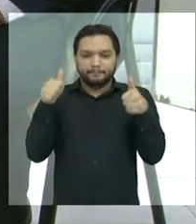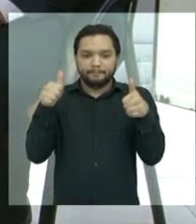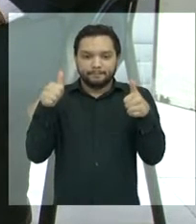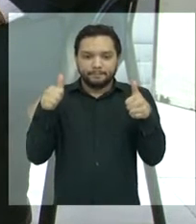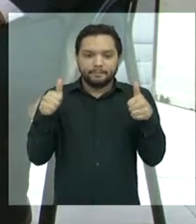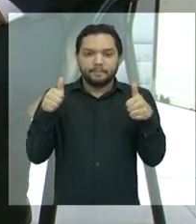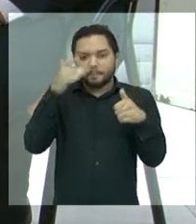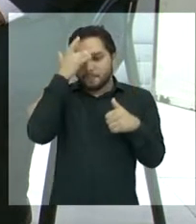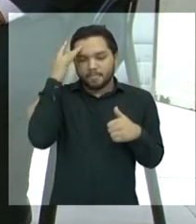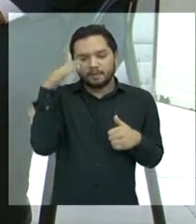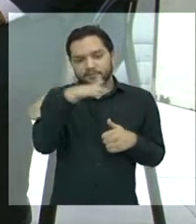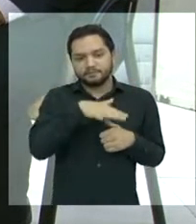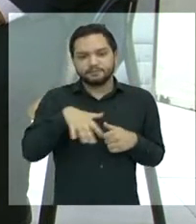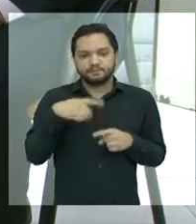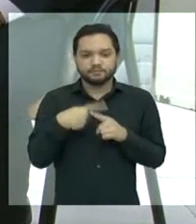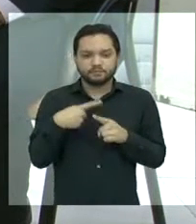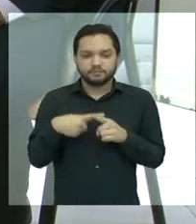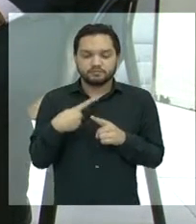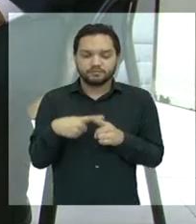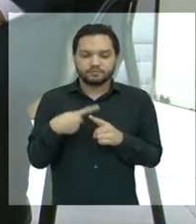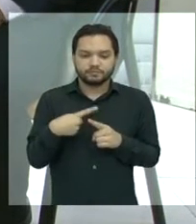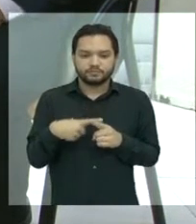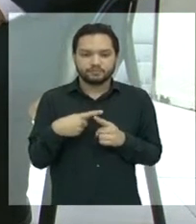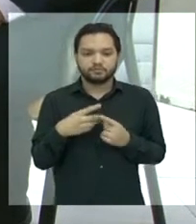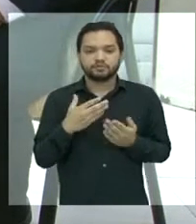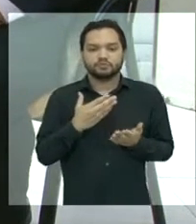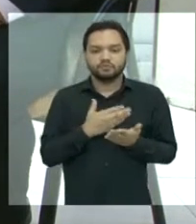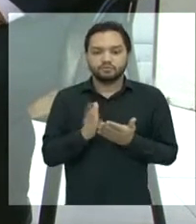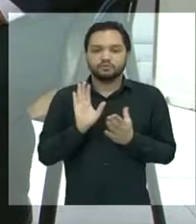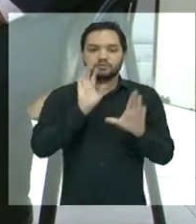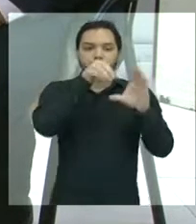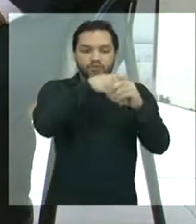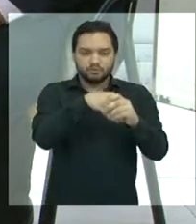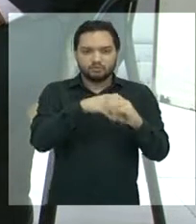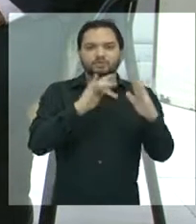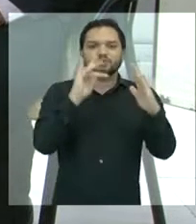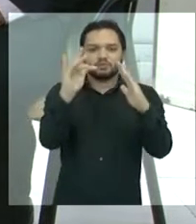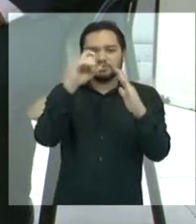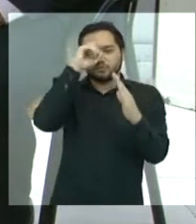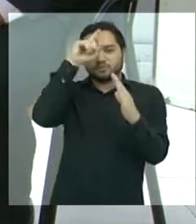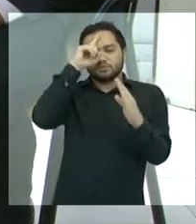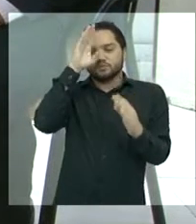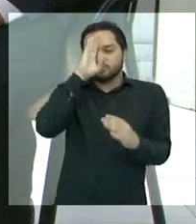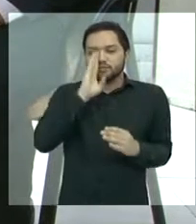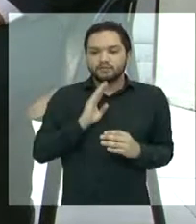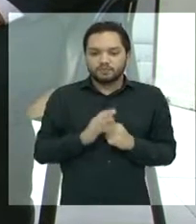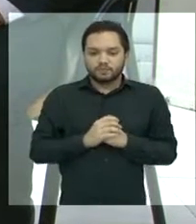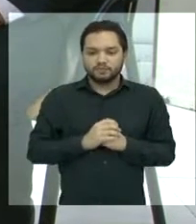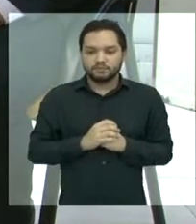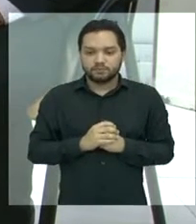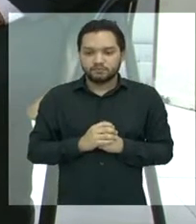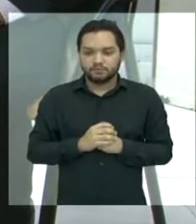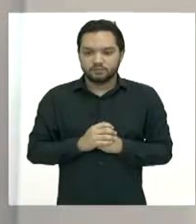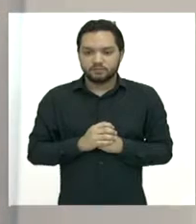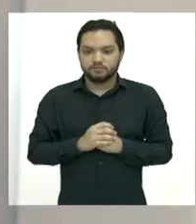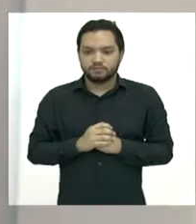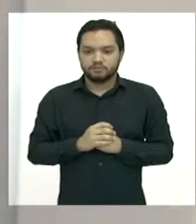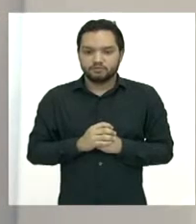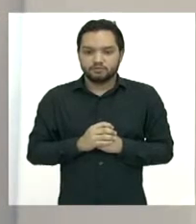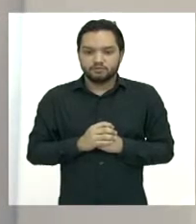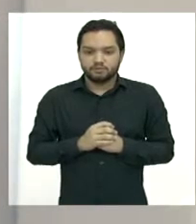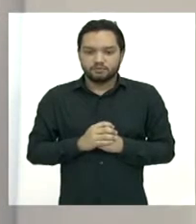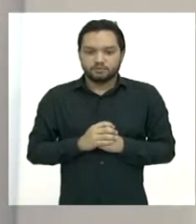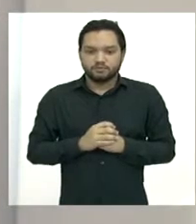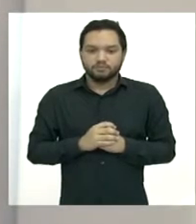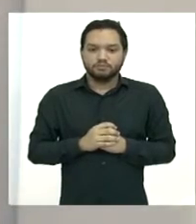a população que passaram a ter esses serviços no serviço público. Exato. Muito do reflexo dessas homenagens aí